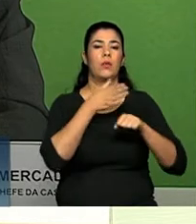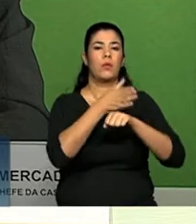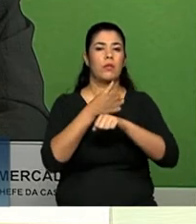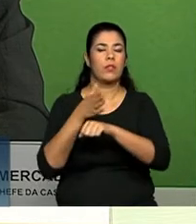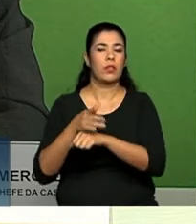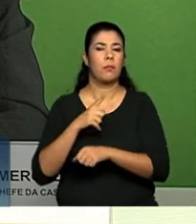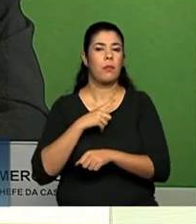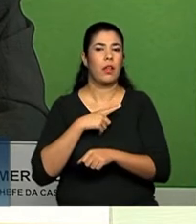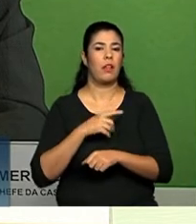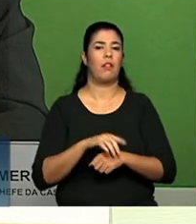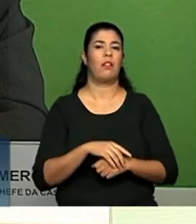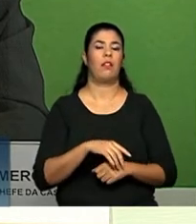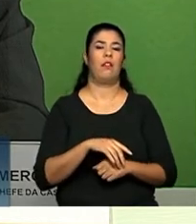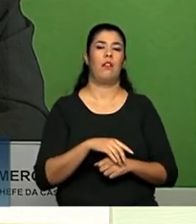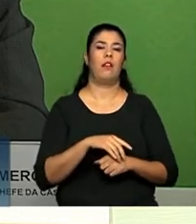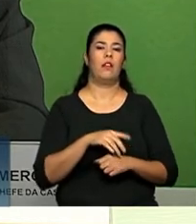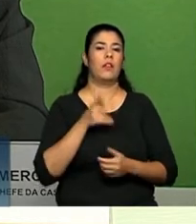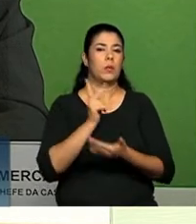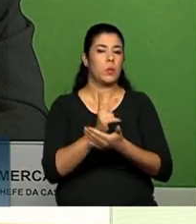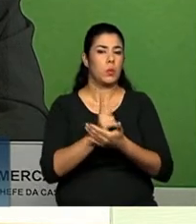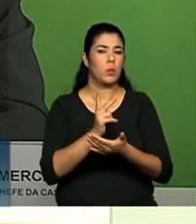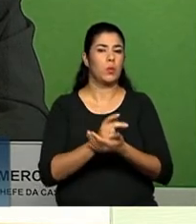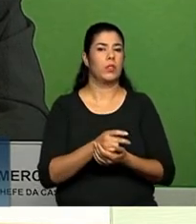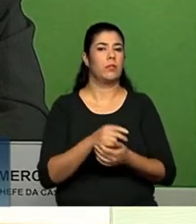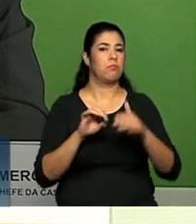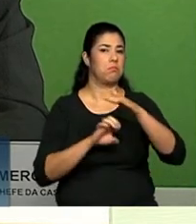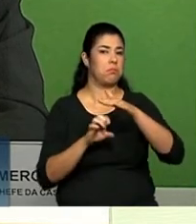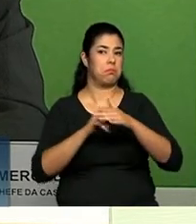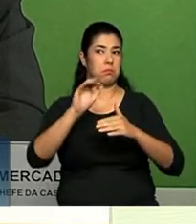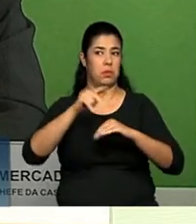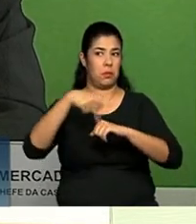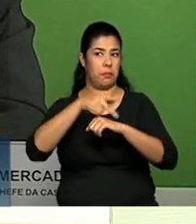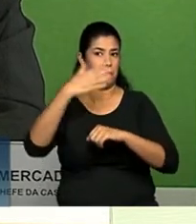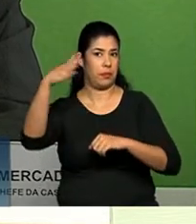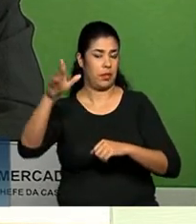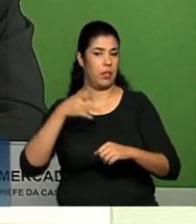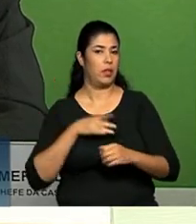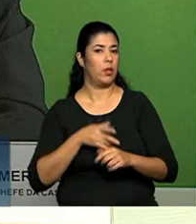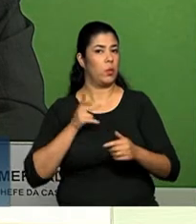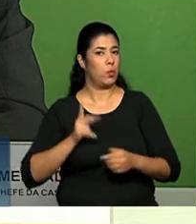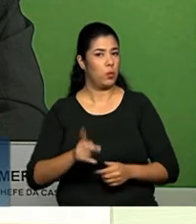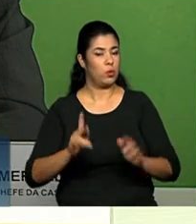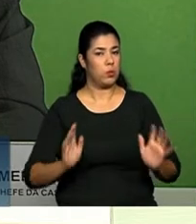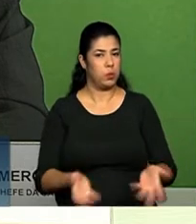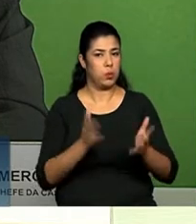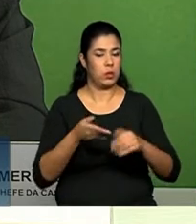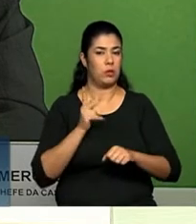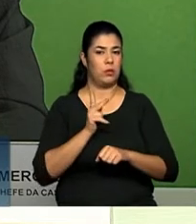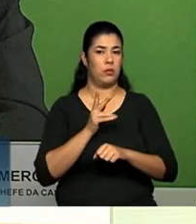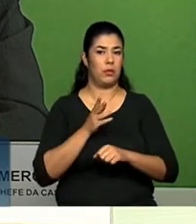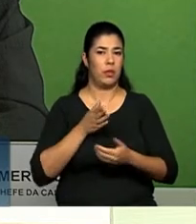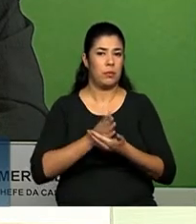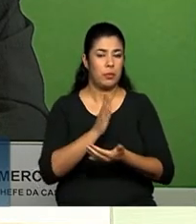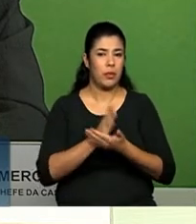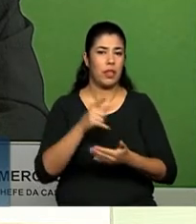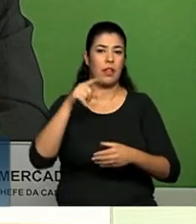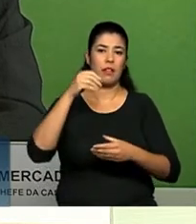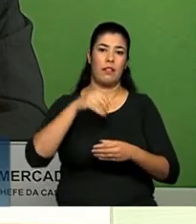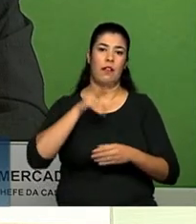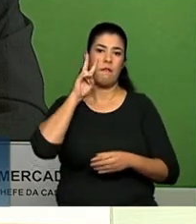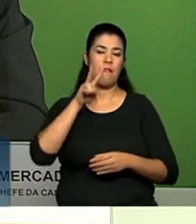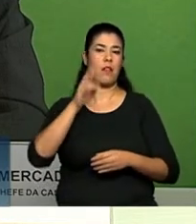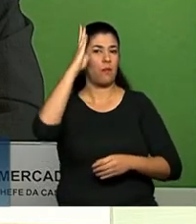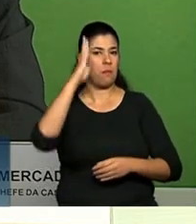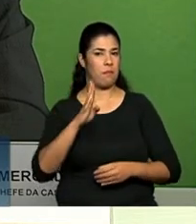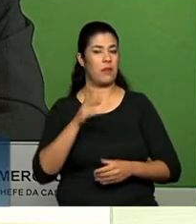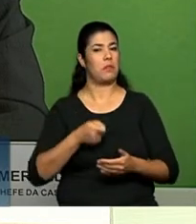Brasil. Mas manteve o grau de investimento exatamente reconhecendo o esforço do país, do governo, na